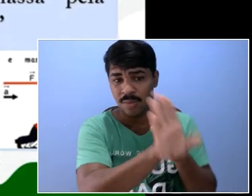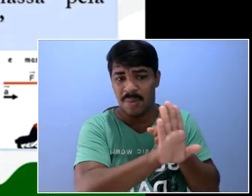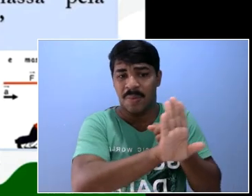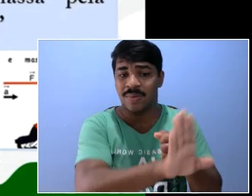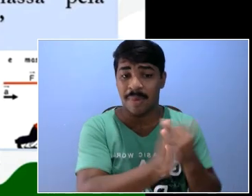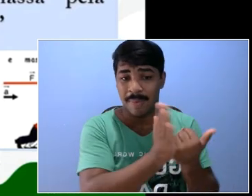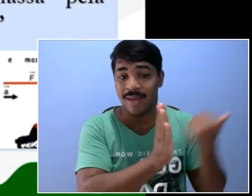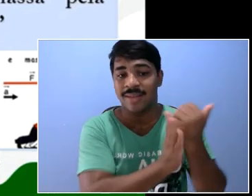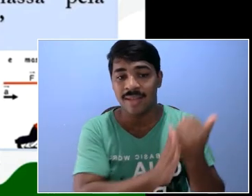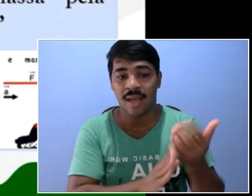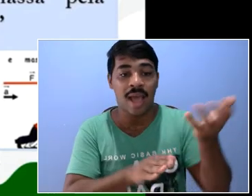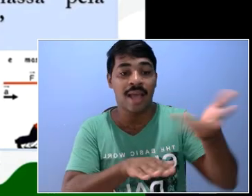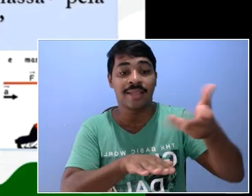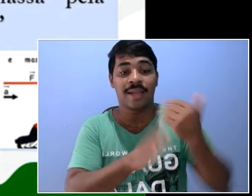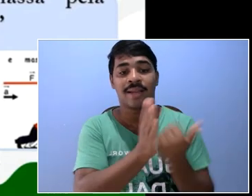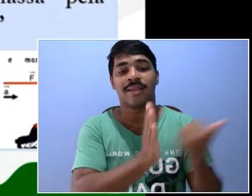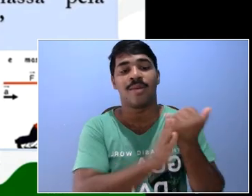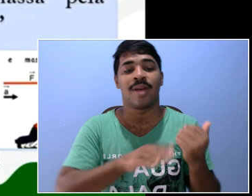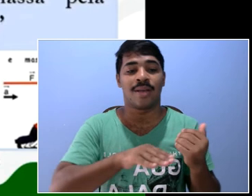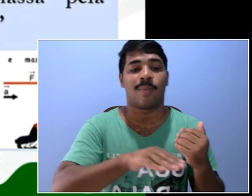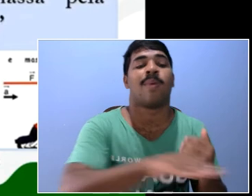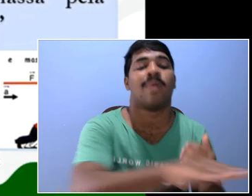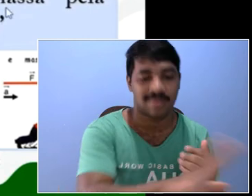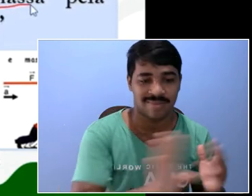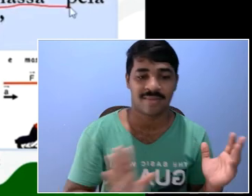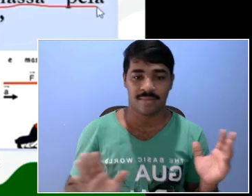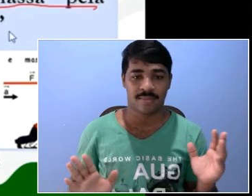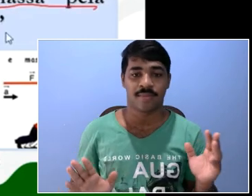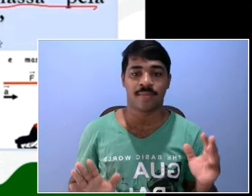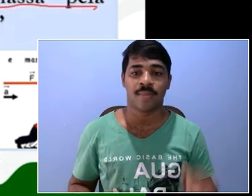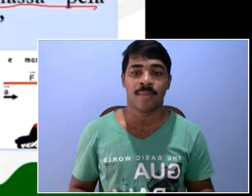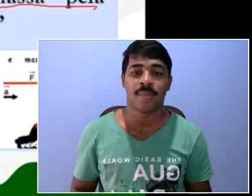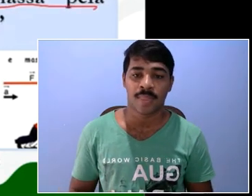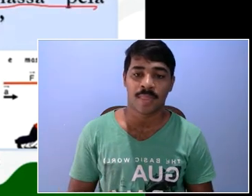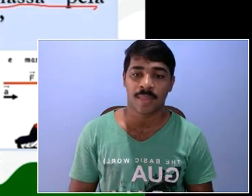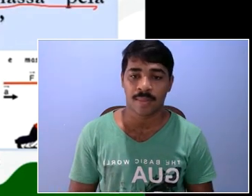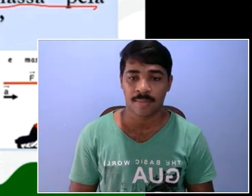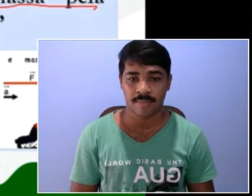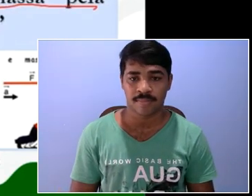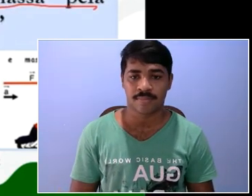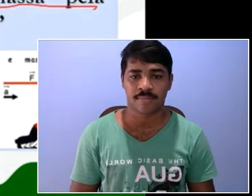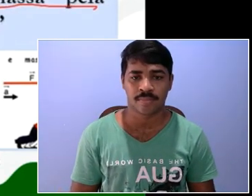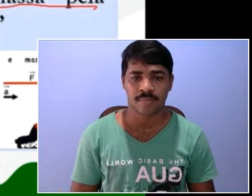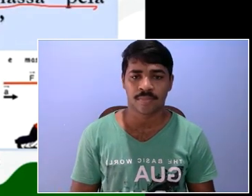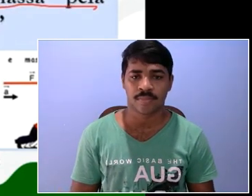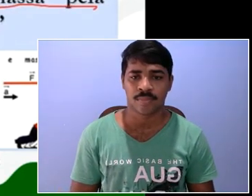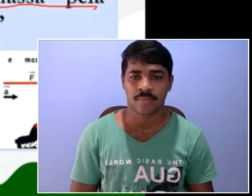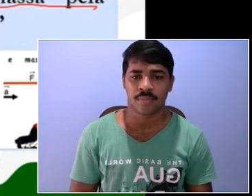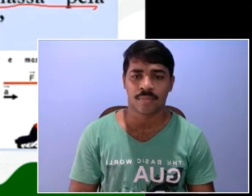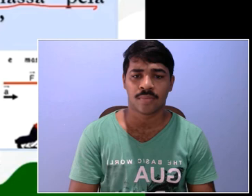resultante das forças que atuam no corpo é igual ao produto da massa pela aceleração adquirida, o que nós